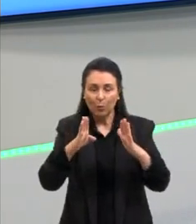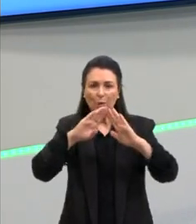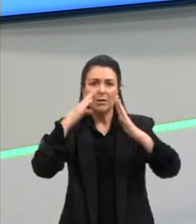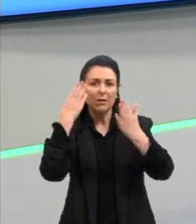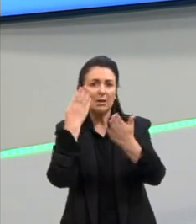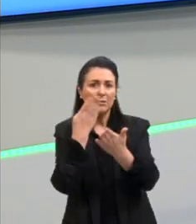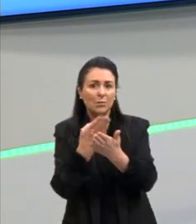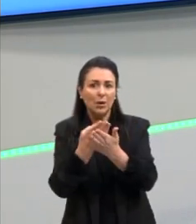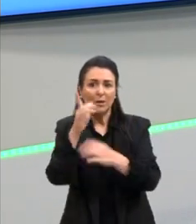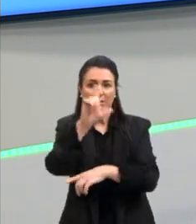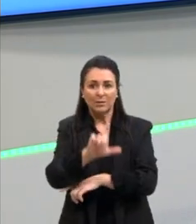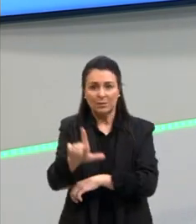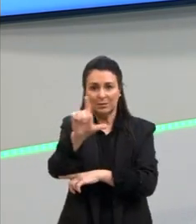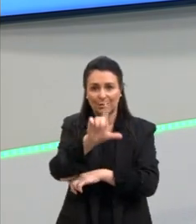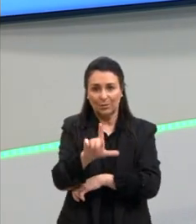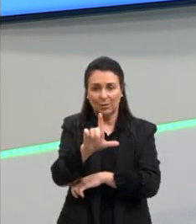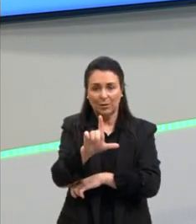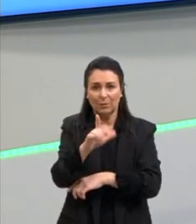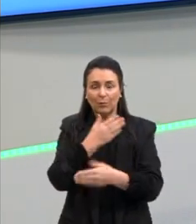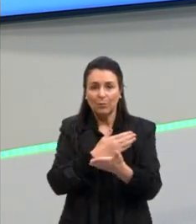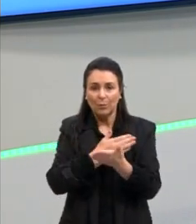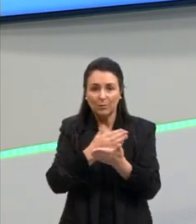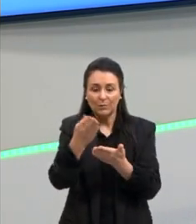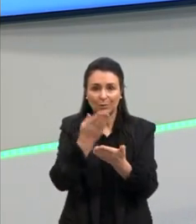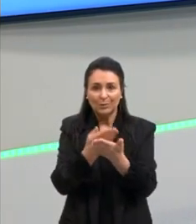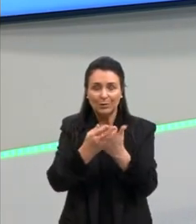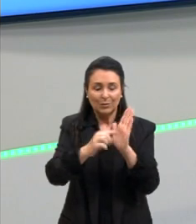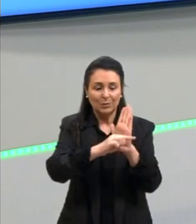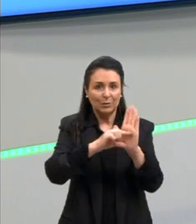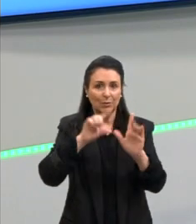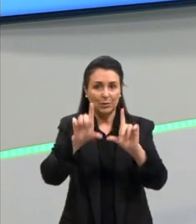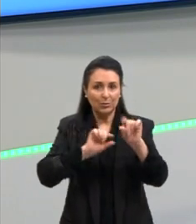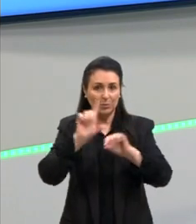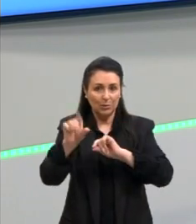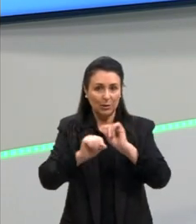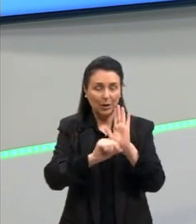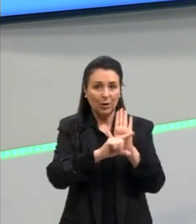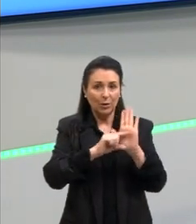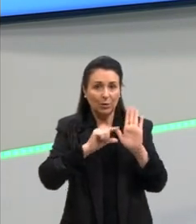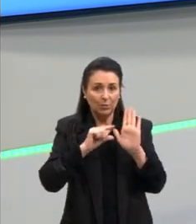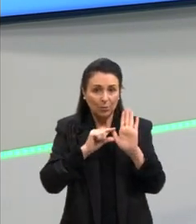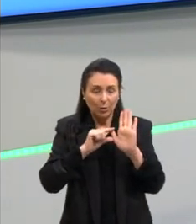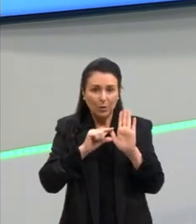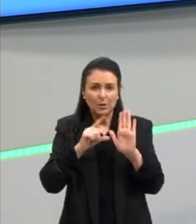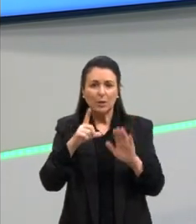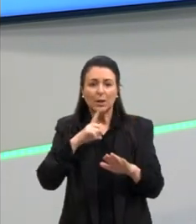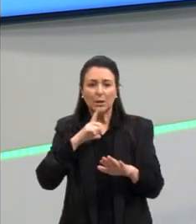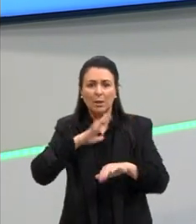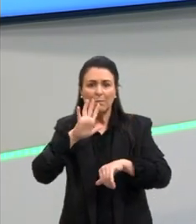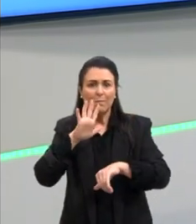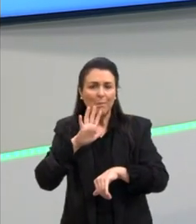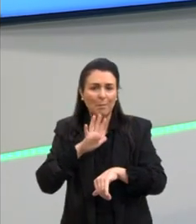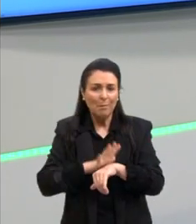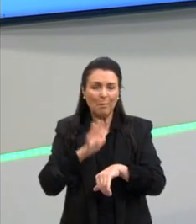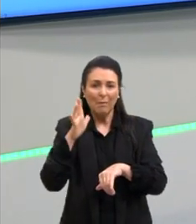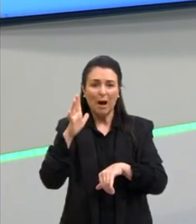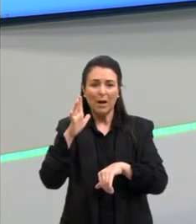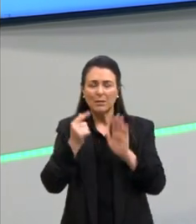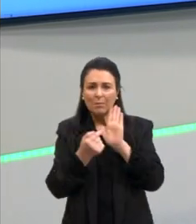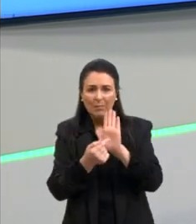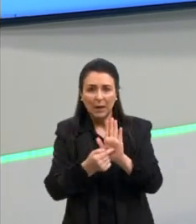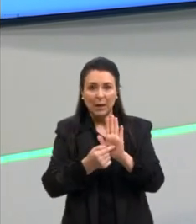escolas literárias nós vamos trabalhar a partir dos autores escolher autores que costumam ser o que mais trabalhados no ENEM